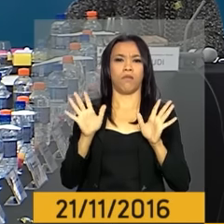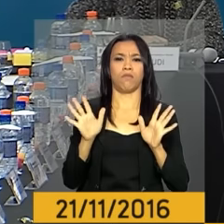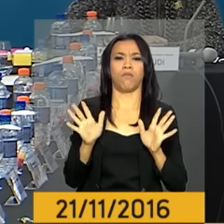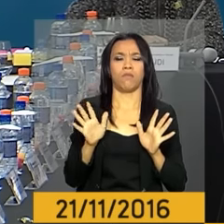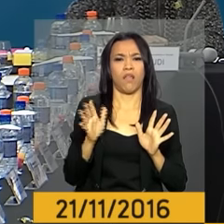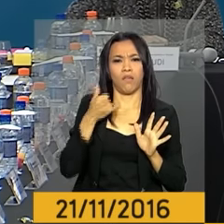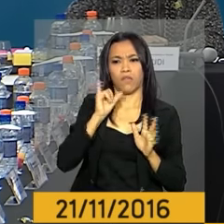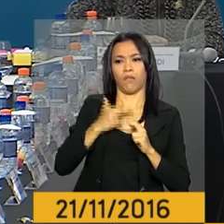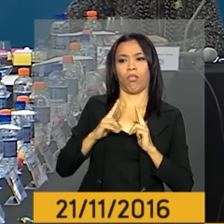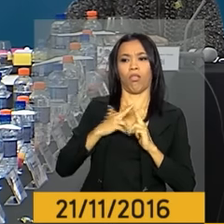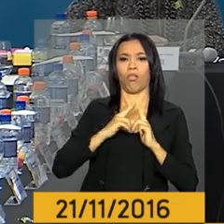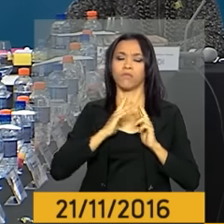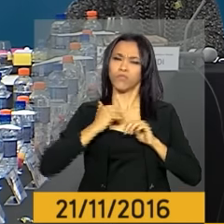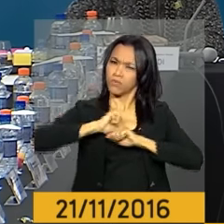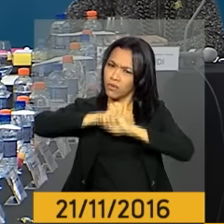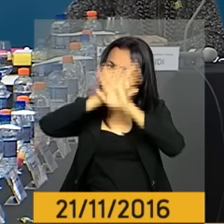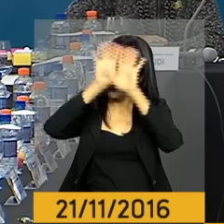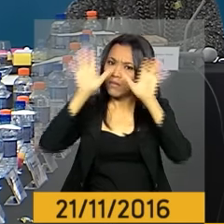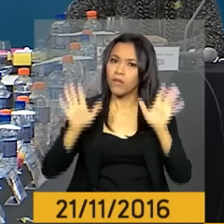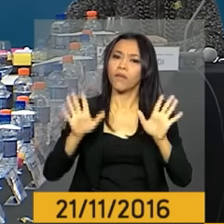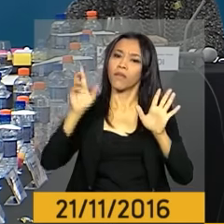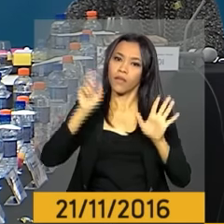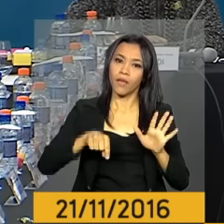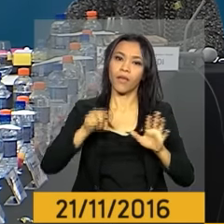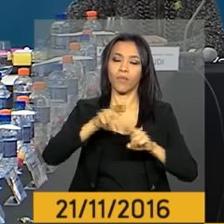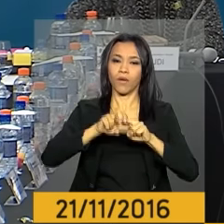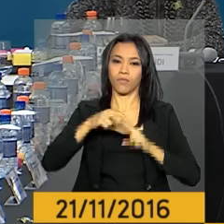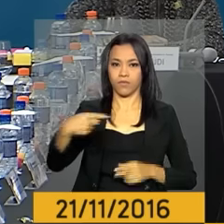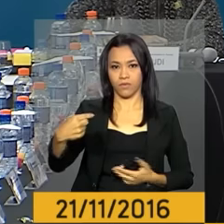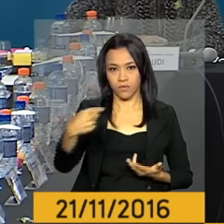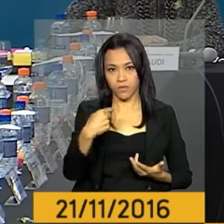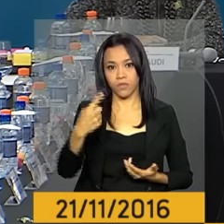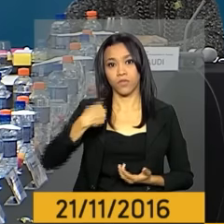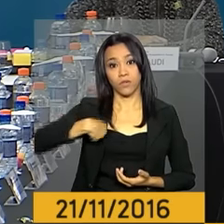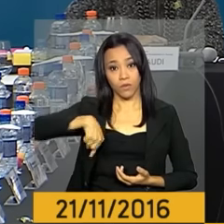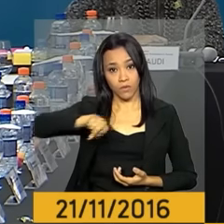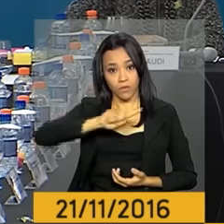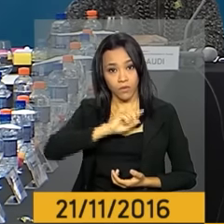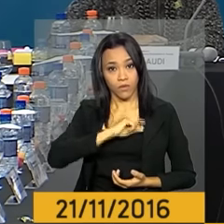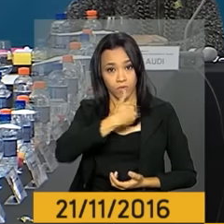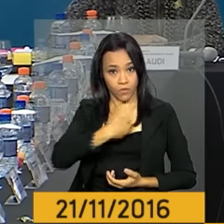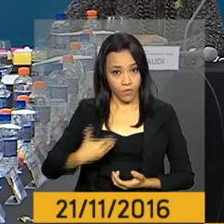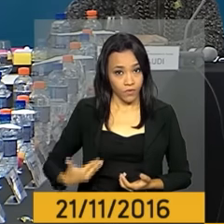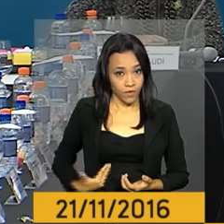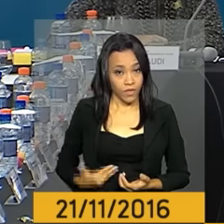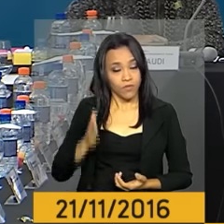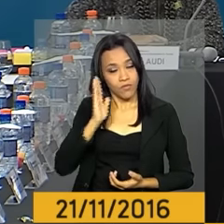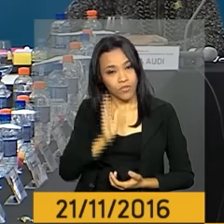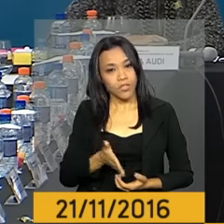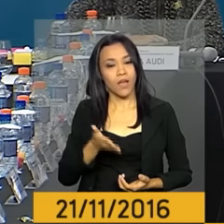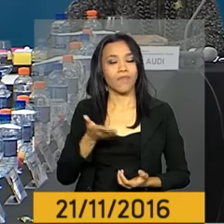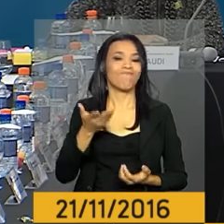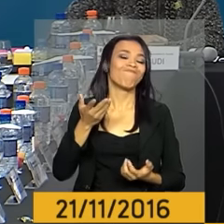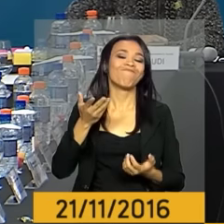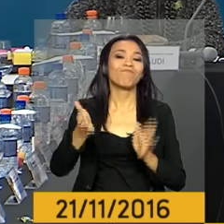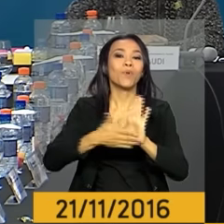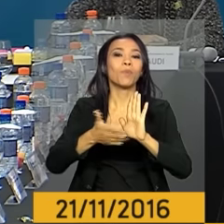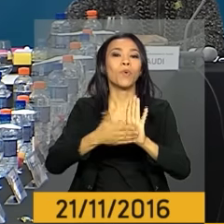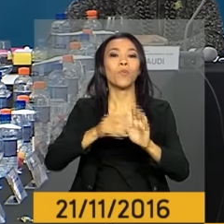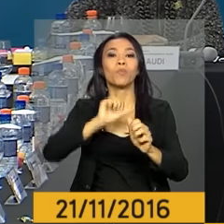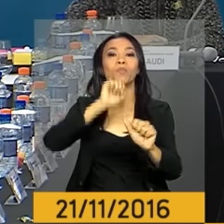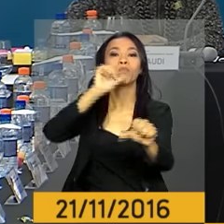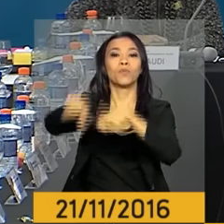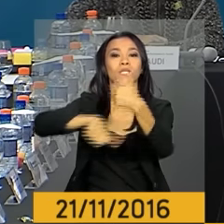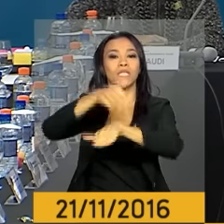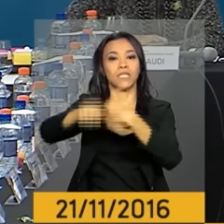exatamente nesse espírito que buscamos empreender as reformas que já não podemos adiar.